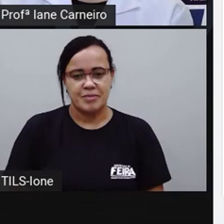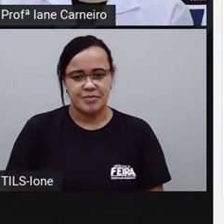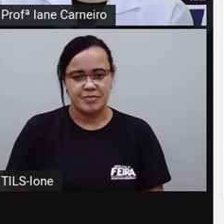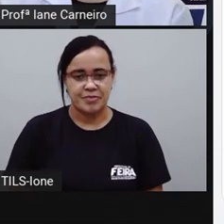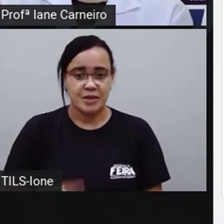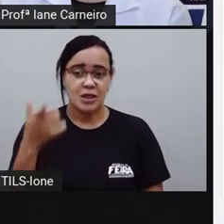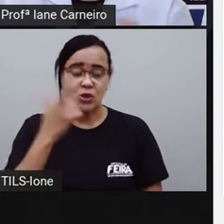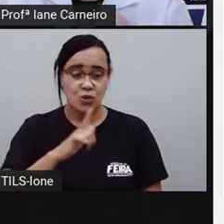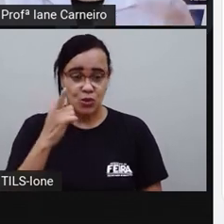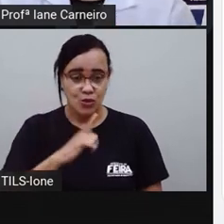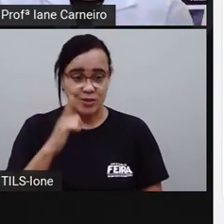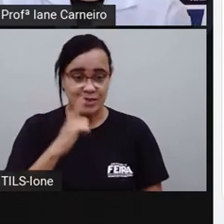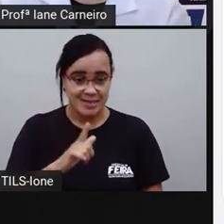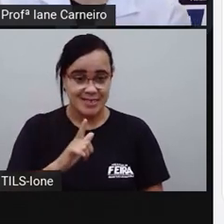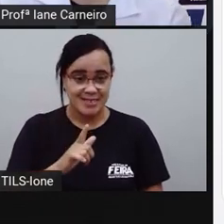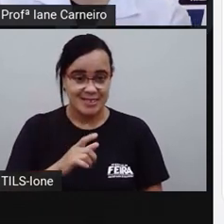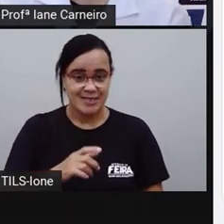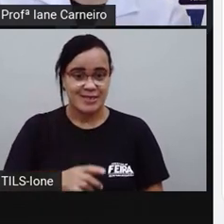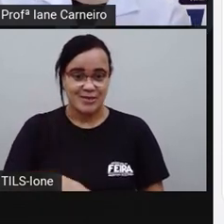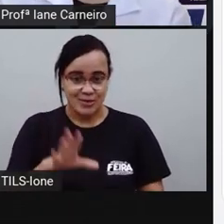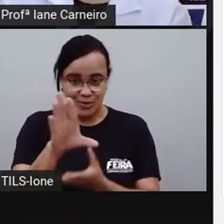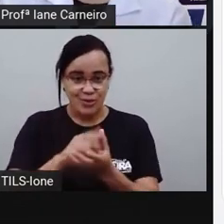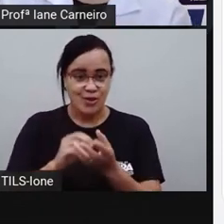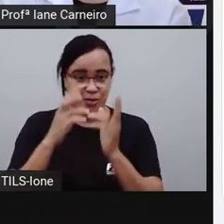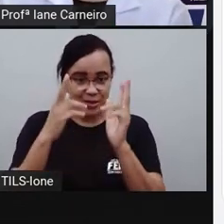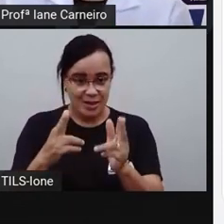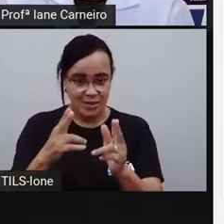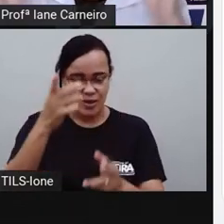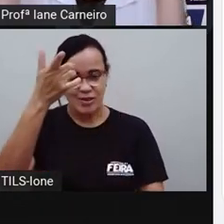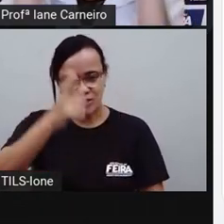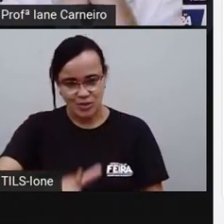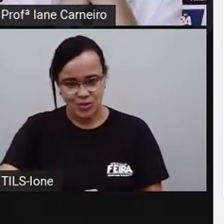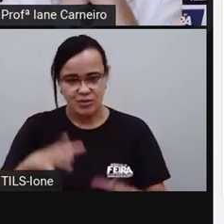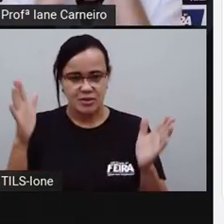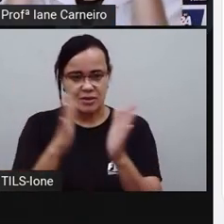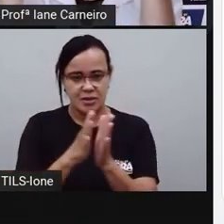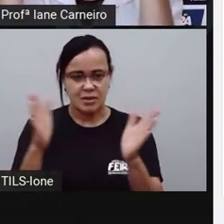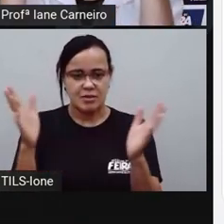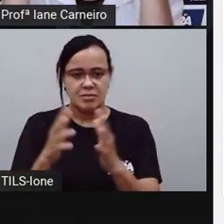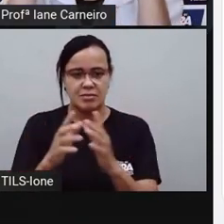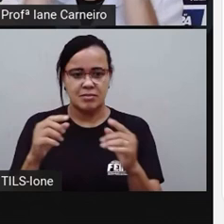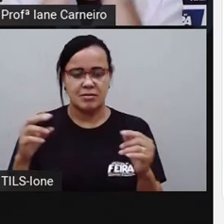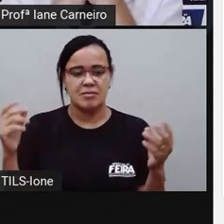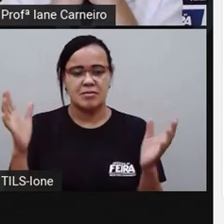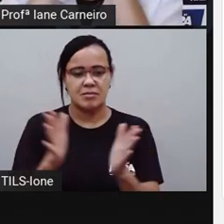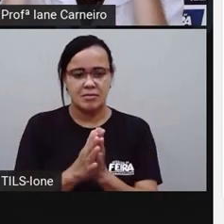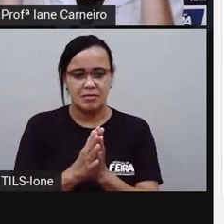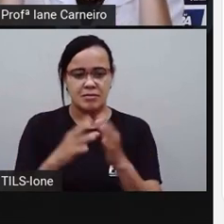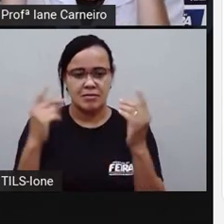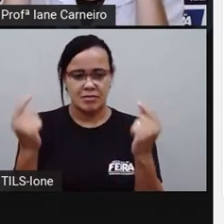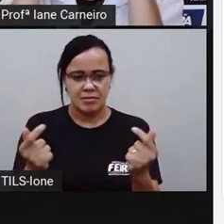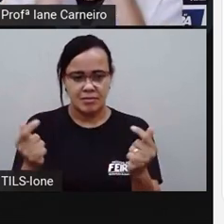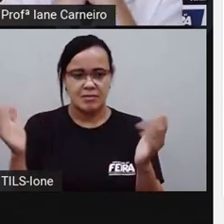Conseguiram fazer a sequência? Vamos mais uma vez, ó.